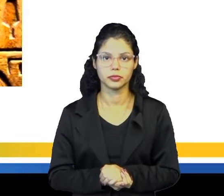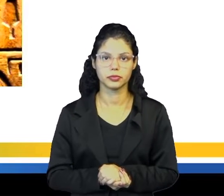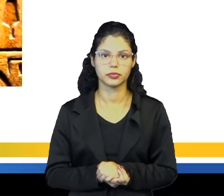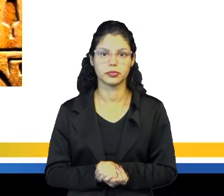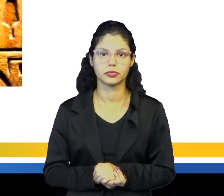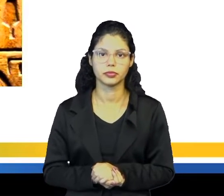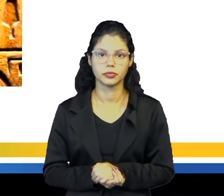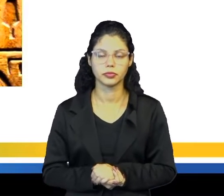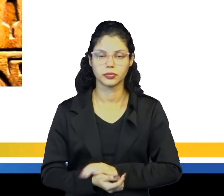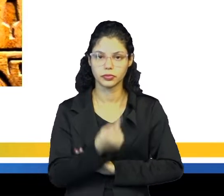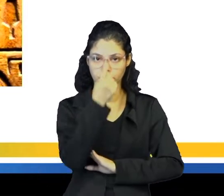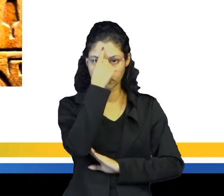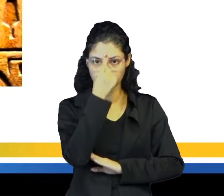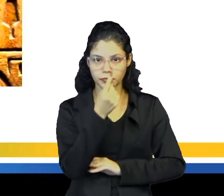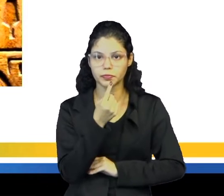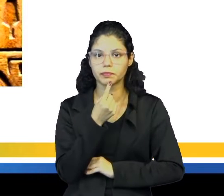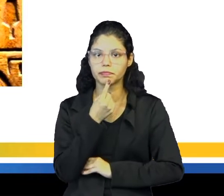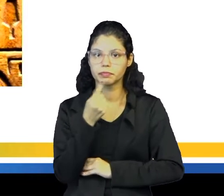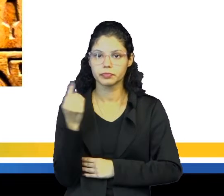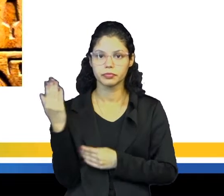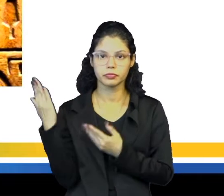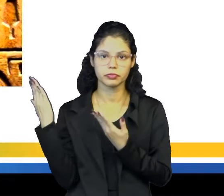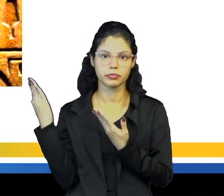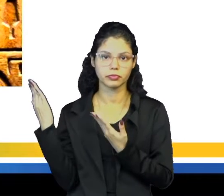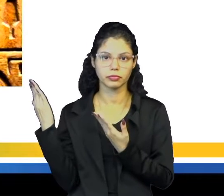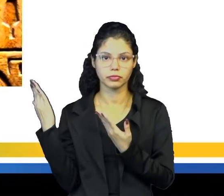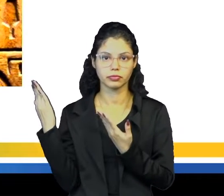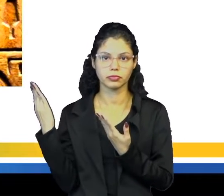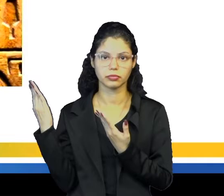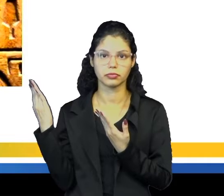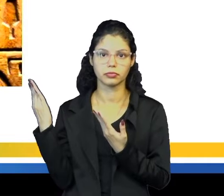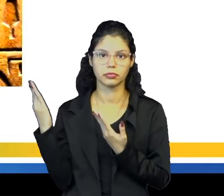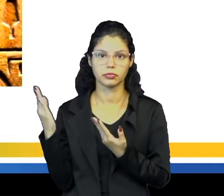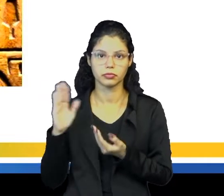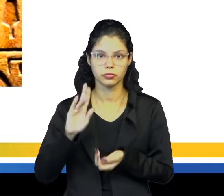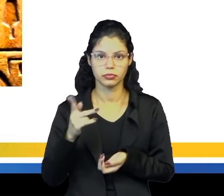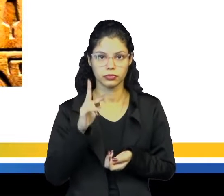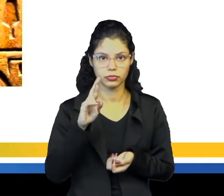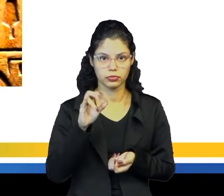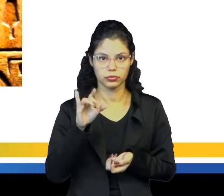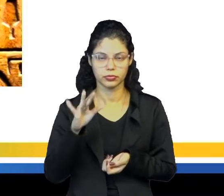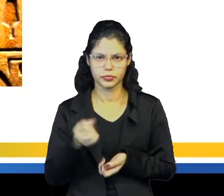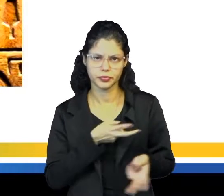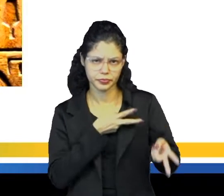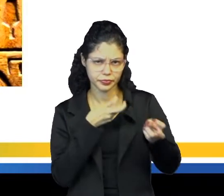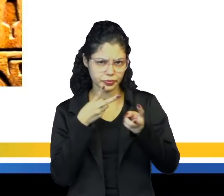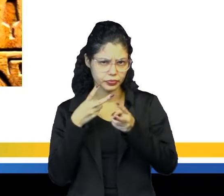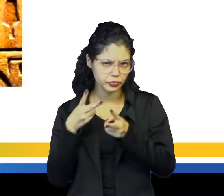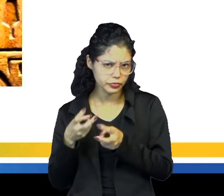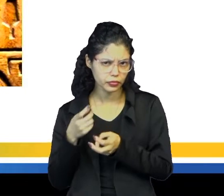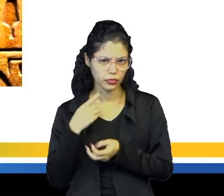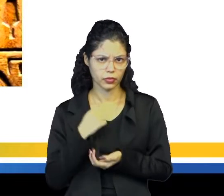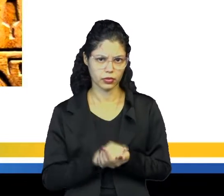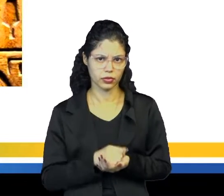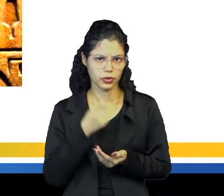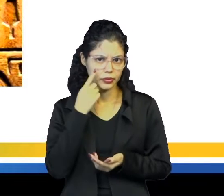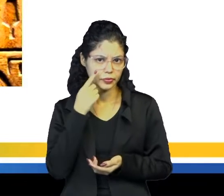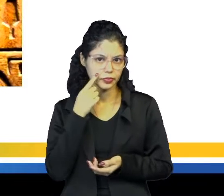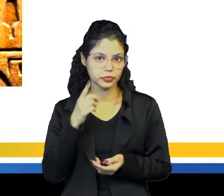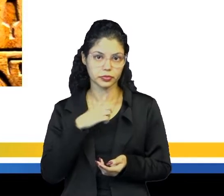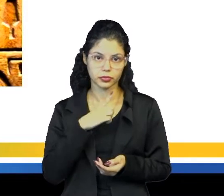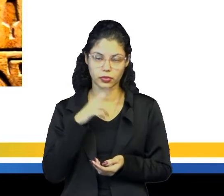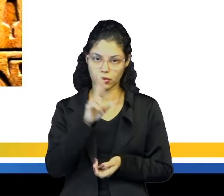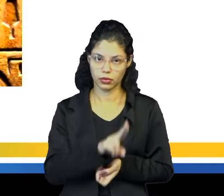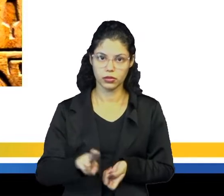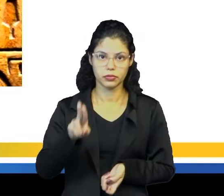Vamos lá. Aí a gente tem um exemplo da escrita hierógrafa, e vocês percebam que a gente observa muito